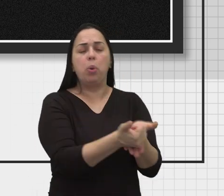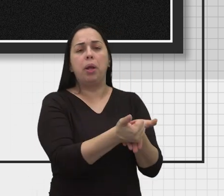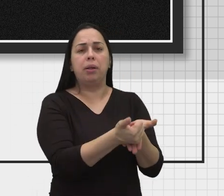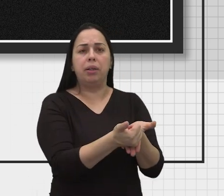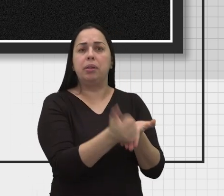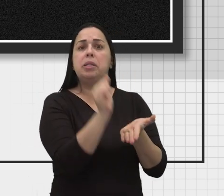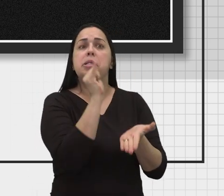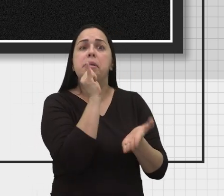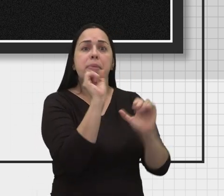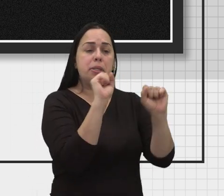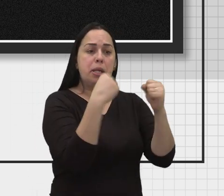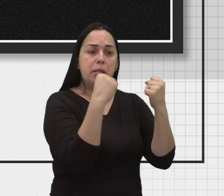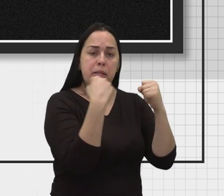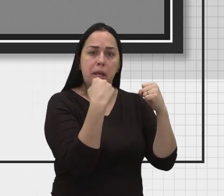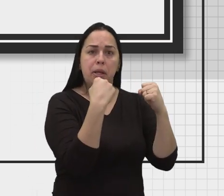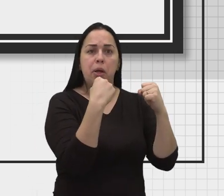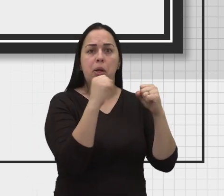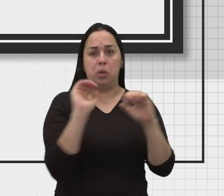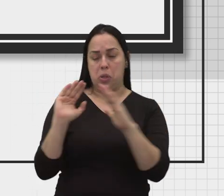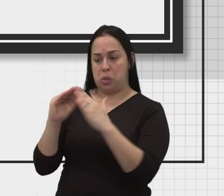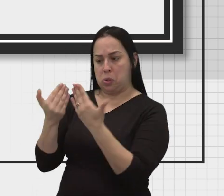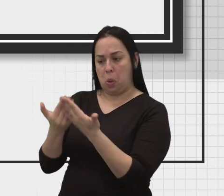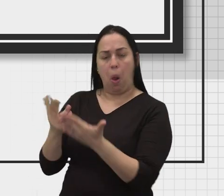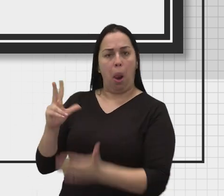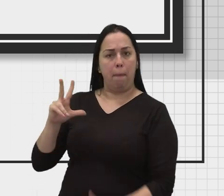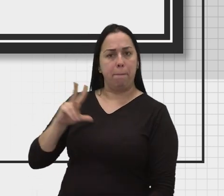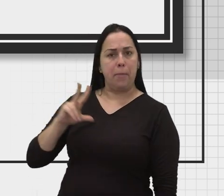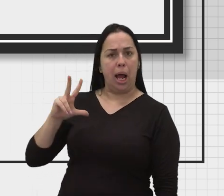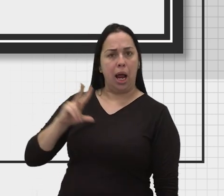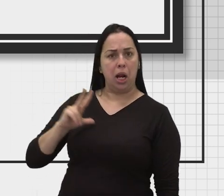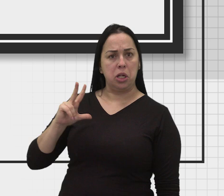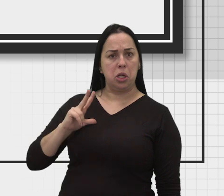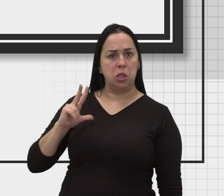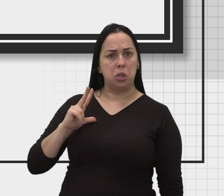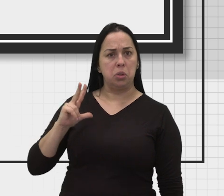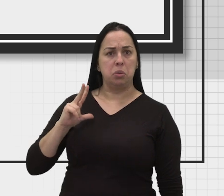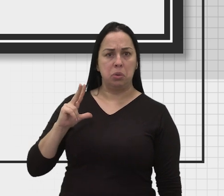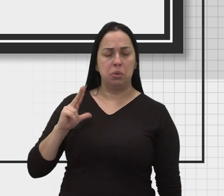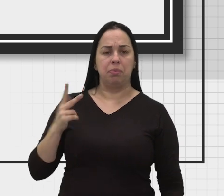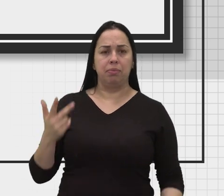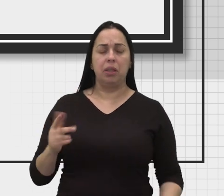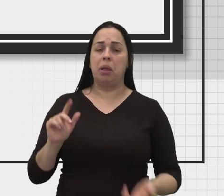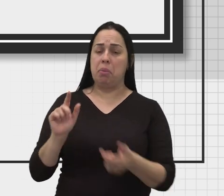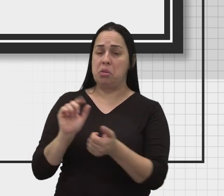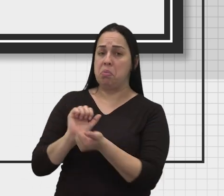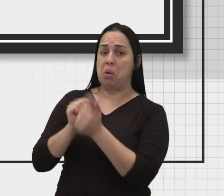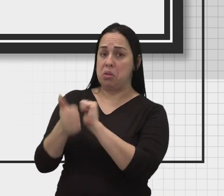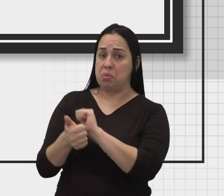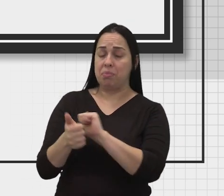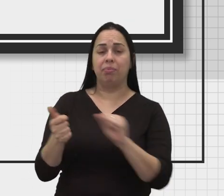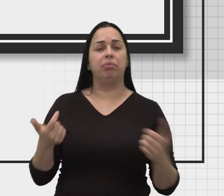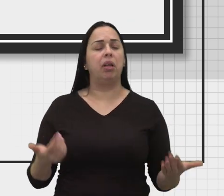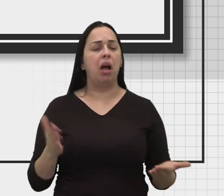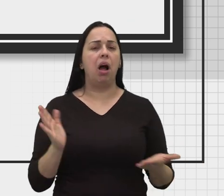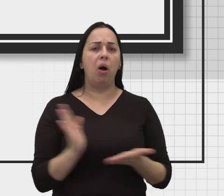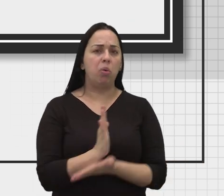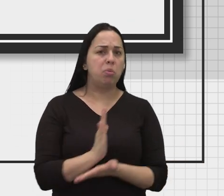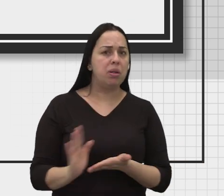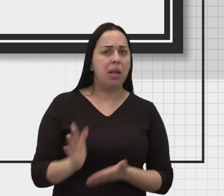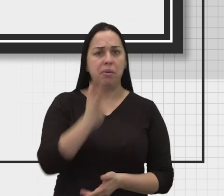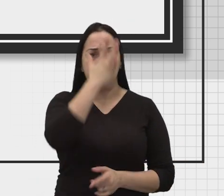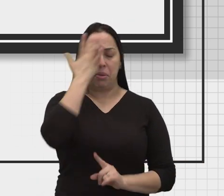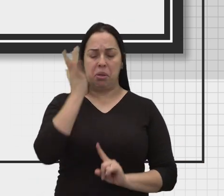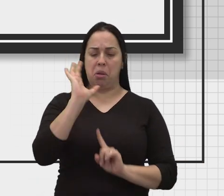de academias de ginástica e escolas que oferecem aulas de modalidades esportivas. Em muitos casos, o